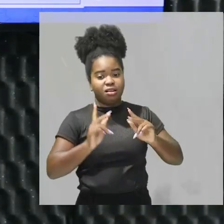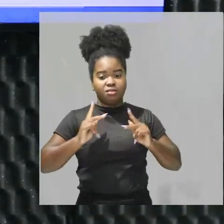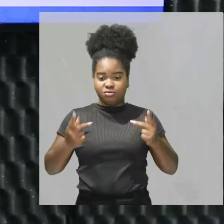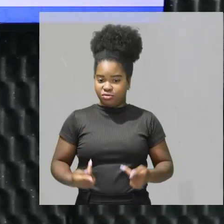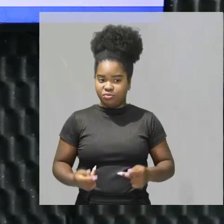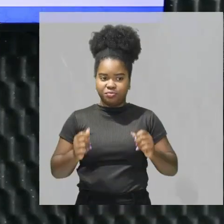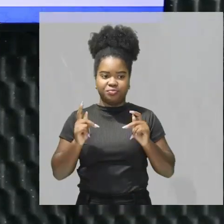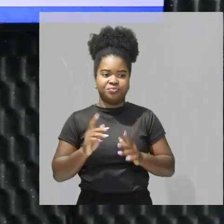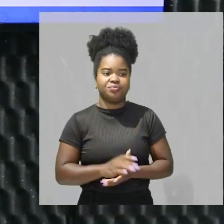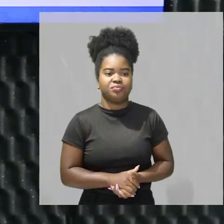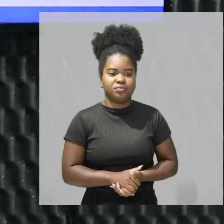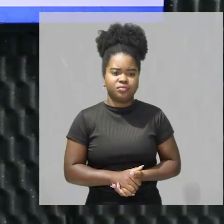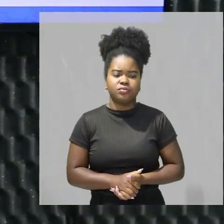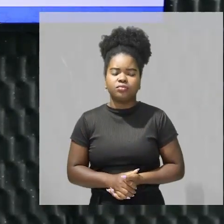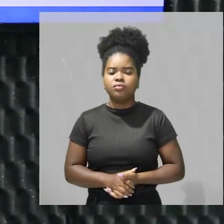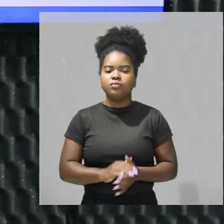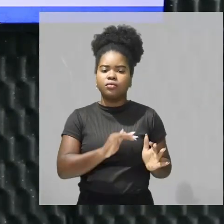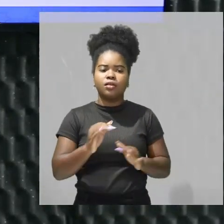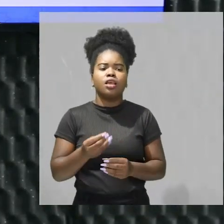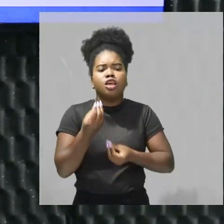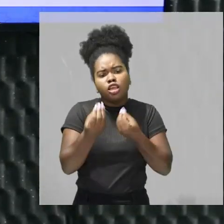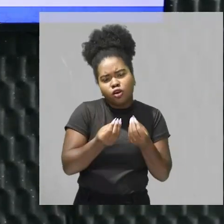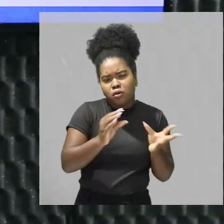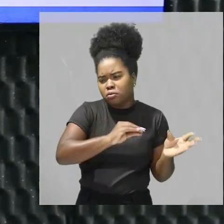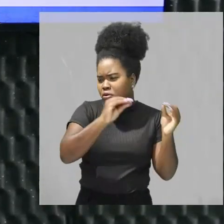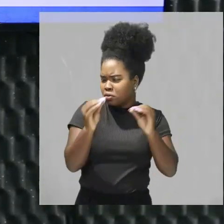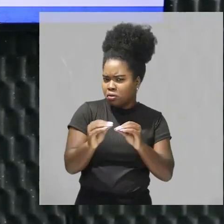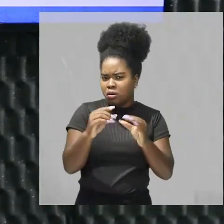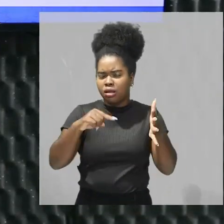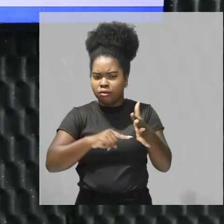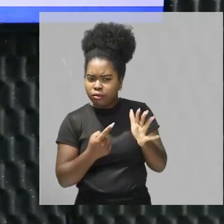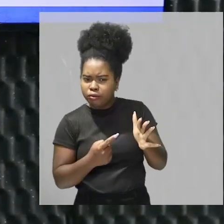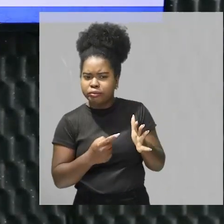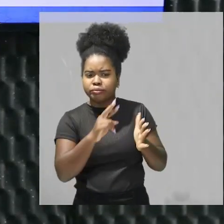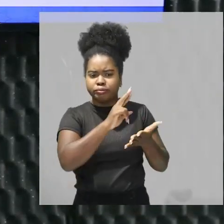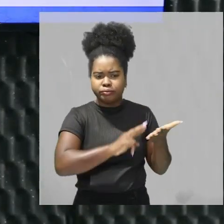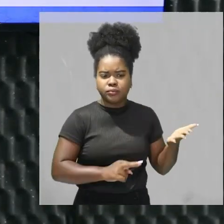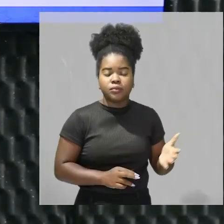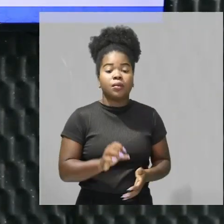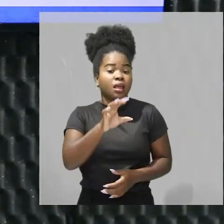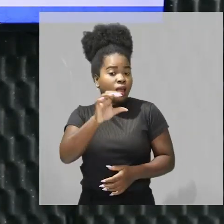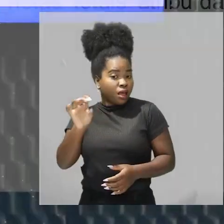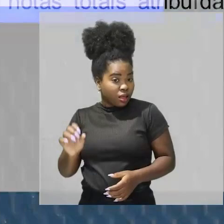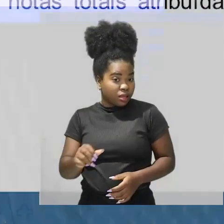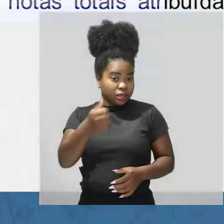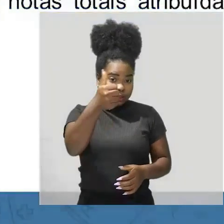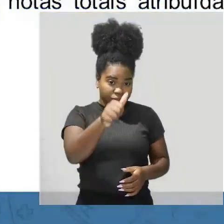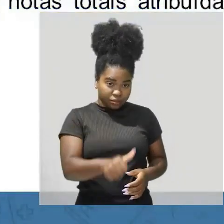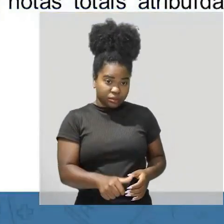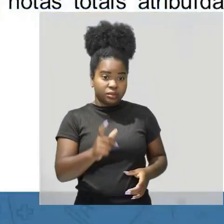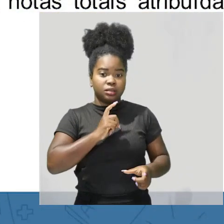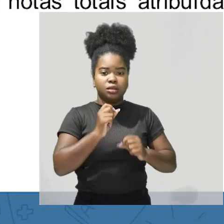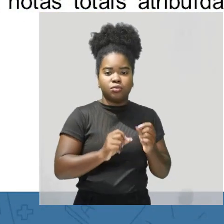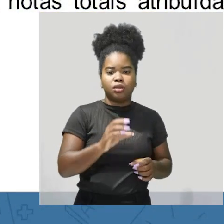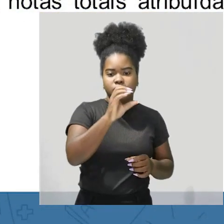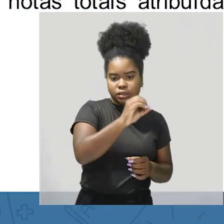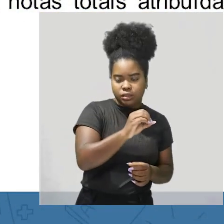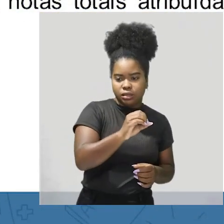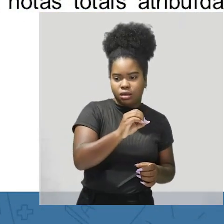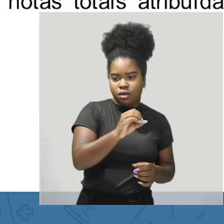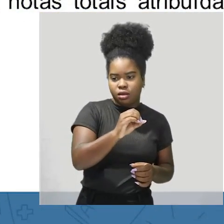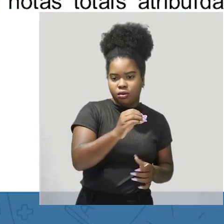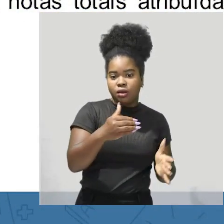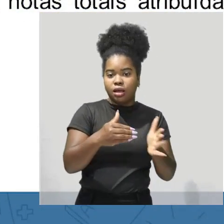humanos. E como será atribuída a nota à redação? Cada avaliador atribuirá uma nota entre 0